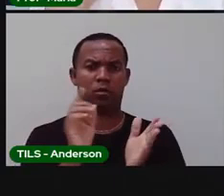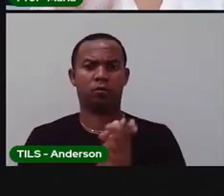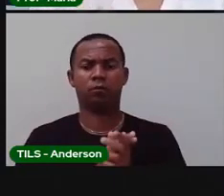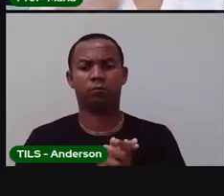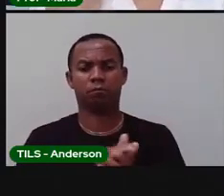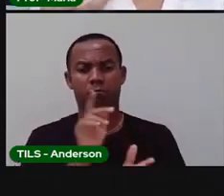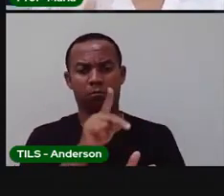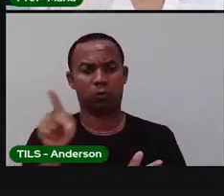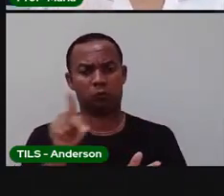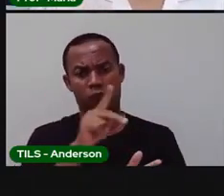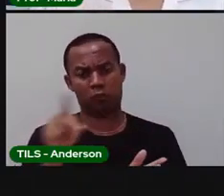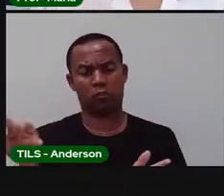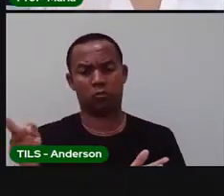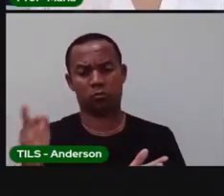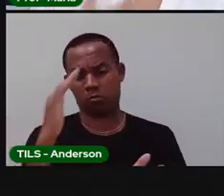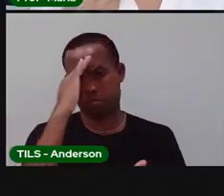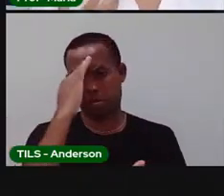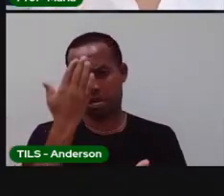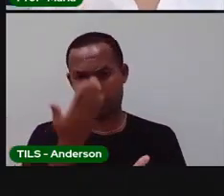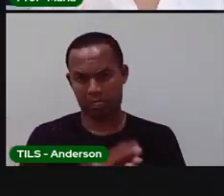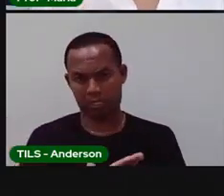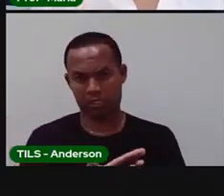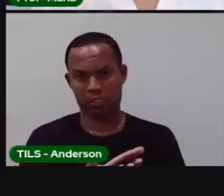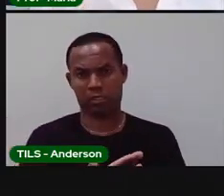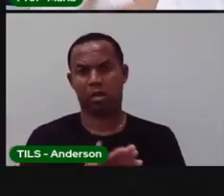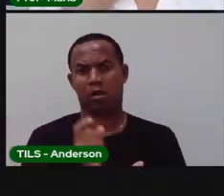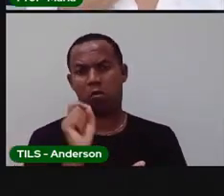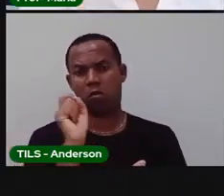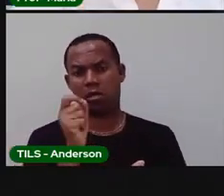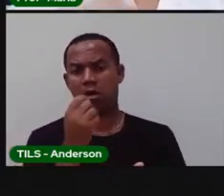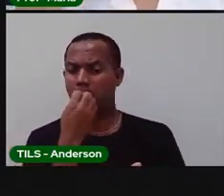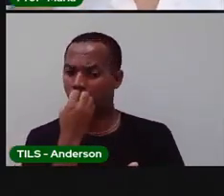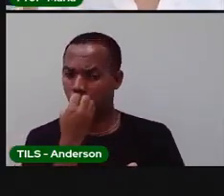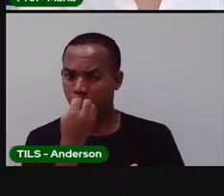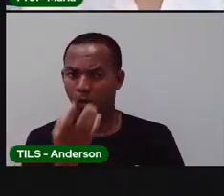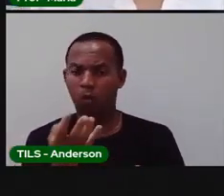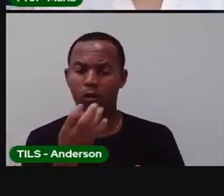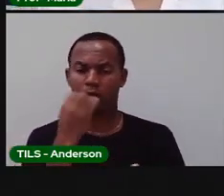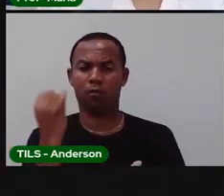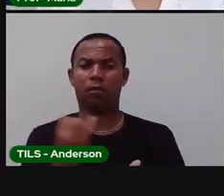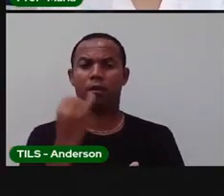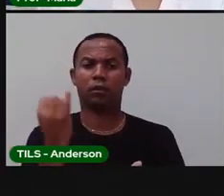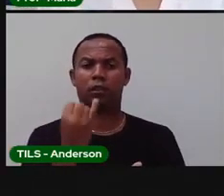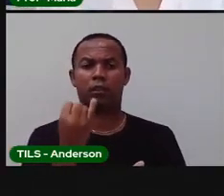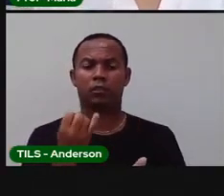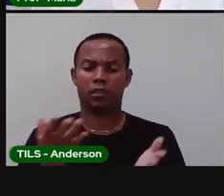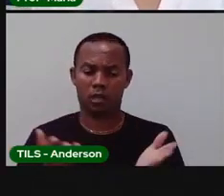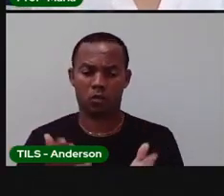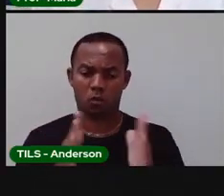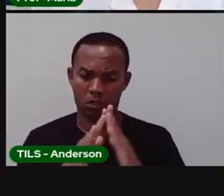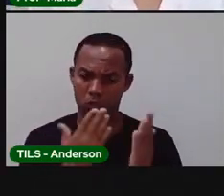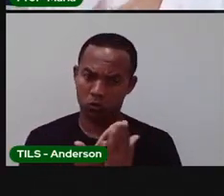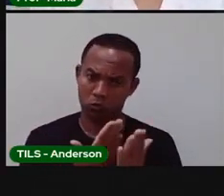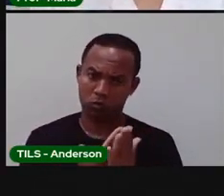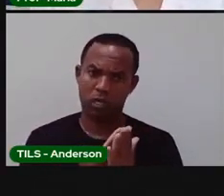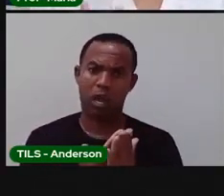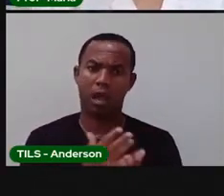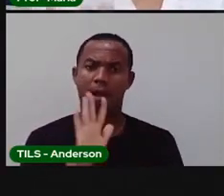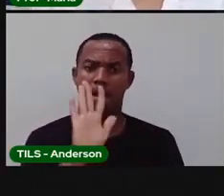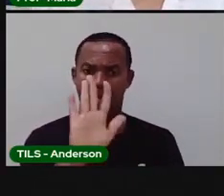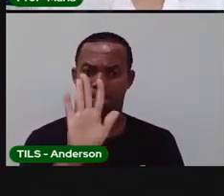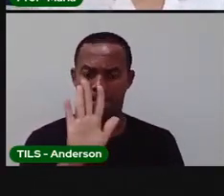que o professor acredita que vai ser útil, vai ser importante para vocês agora. Mas o